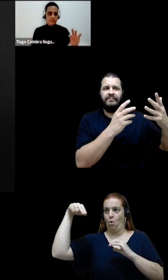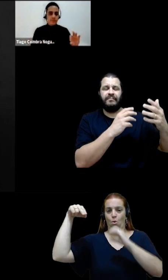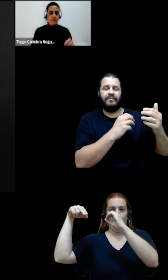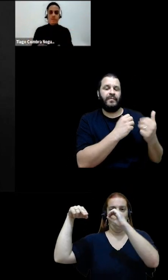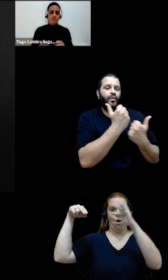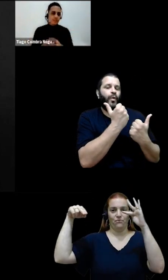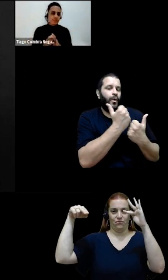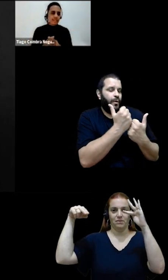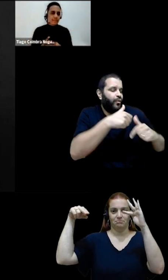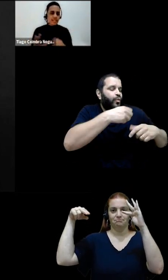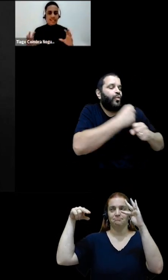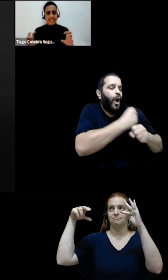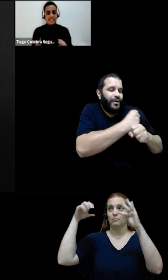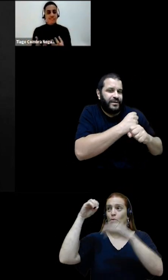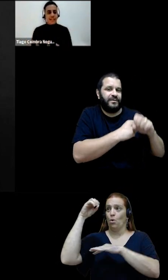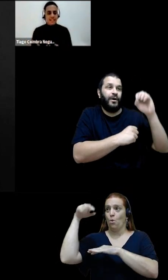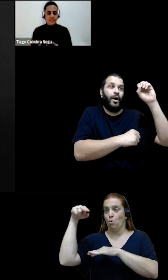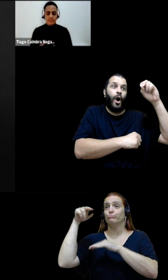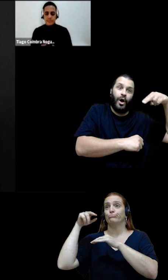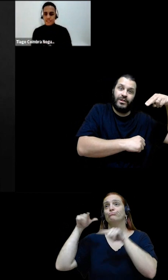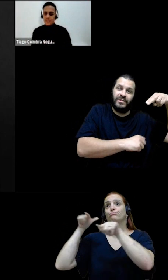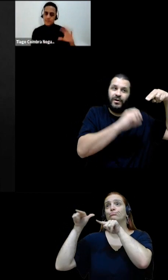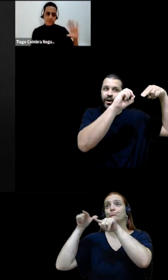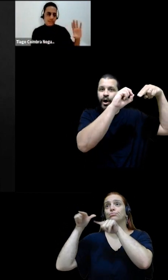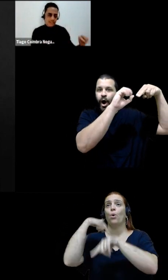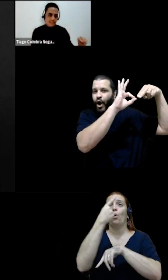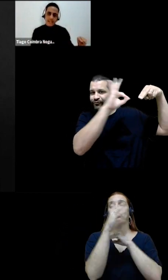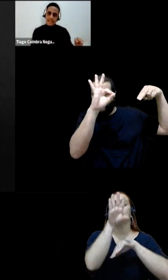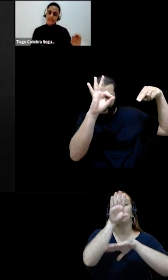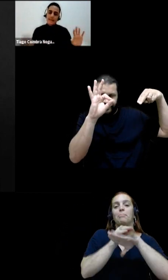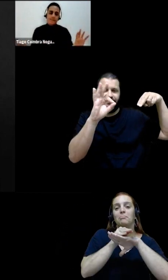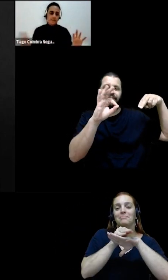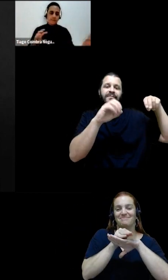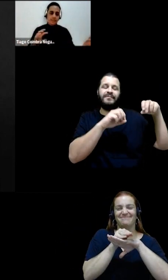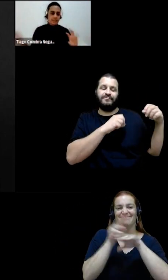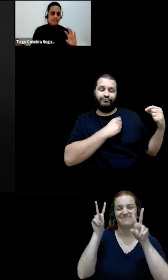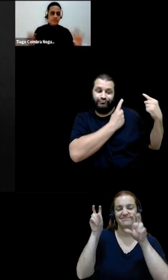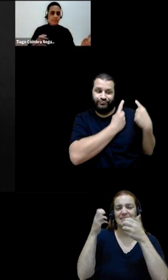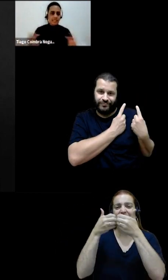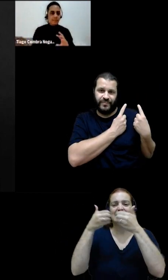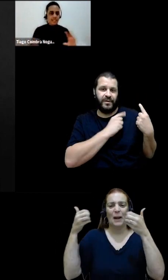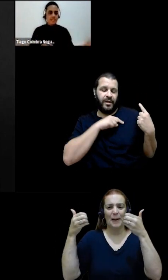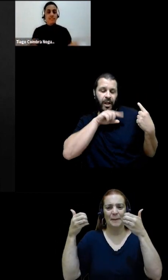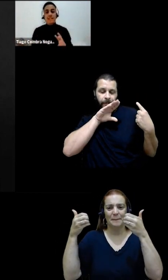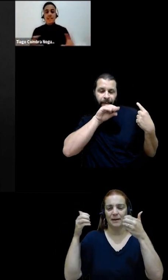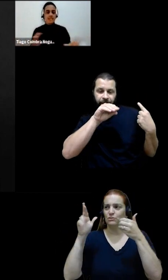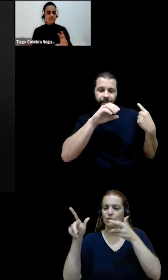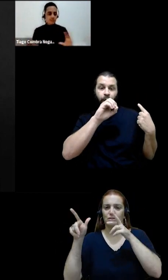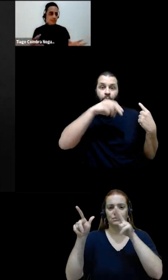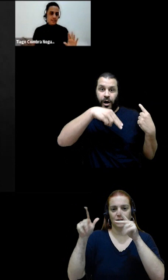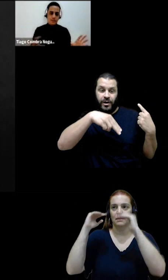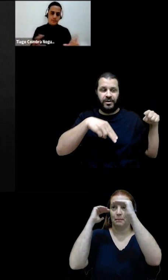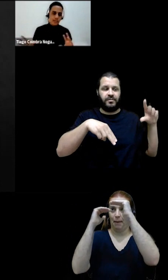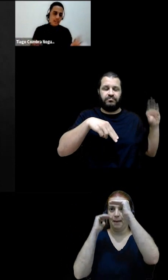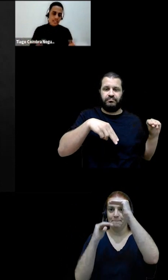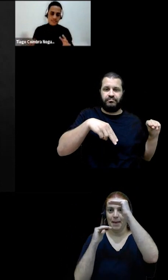ou um intérprete on. Então, um intérprete que está ali ativado na interpretação e o outro está desligado. Então, são interpretações completamente diferentes